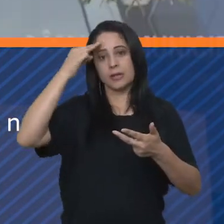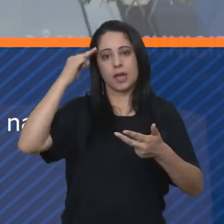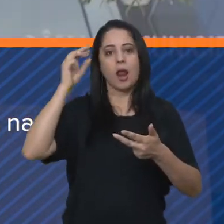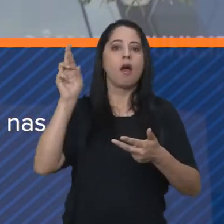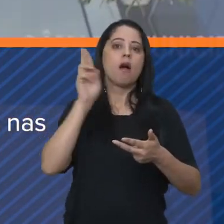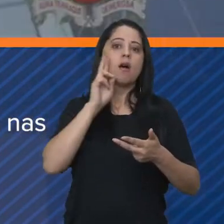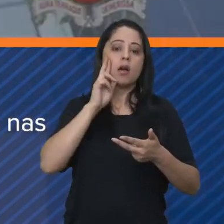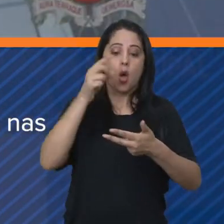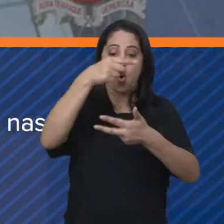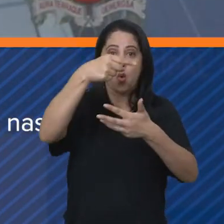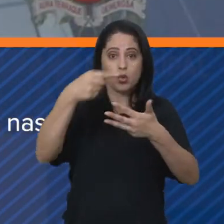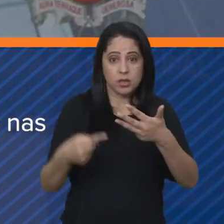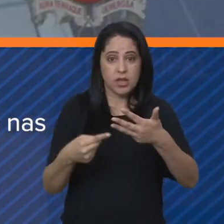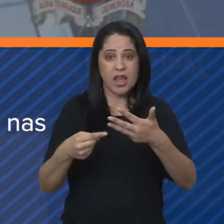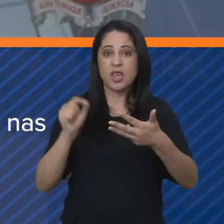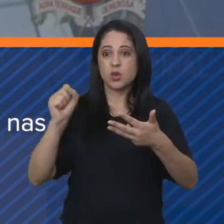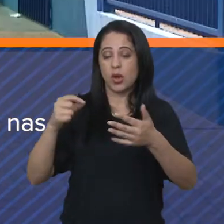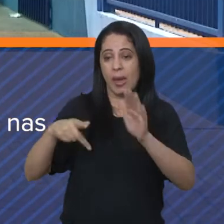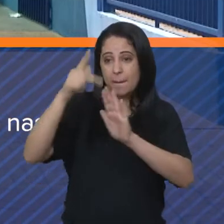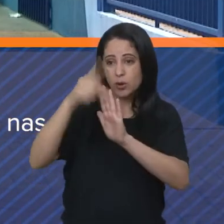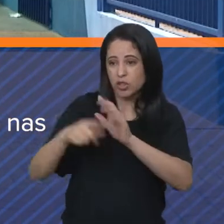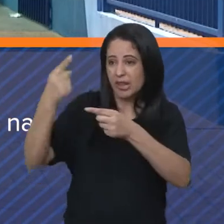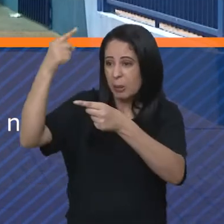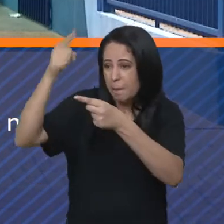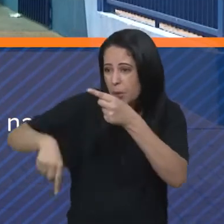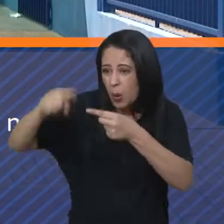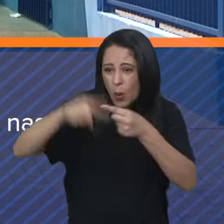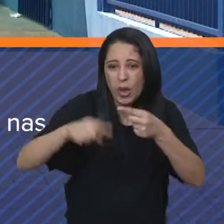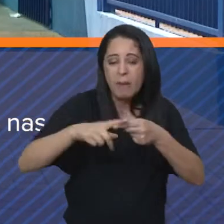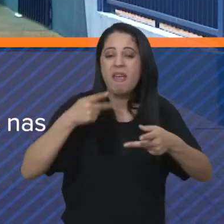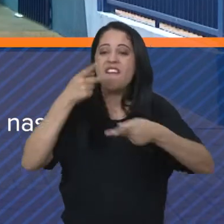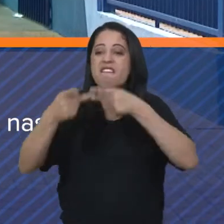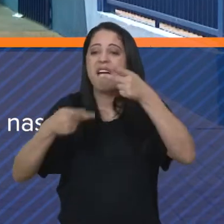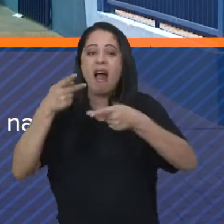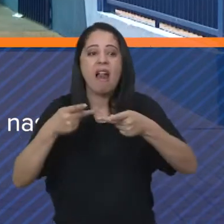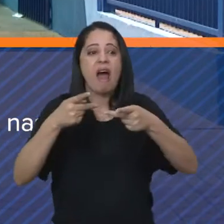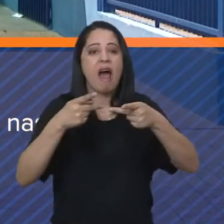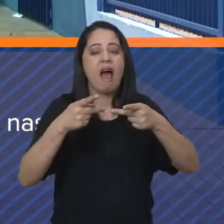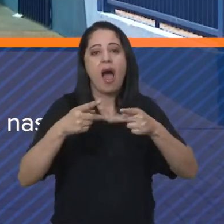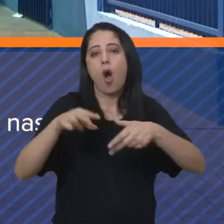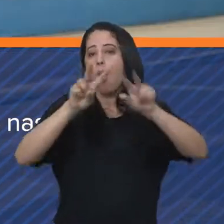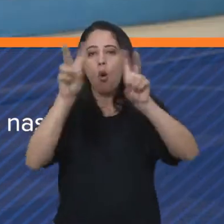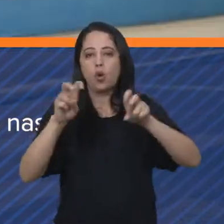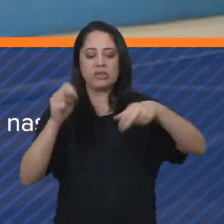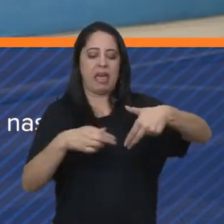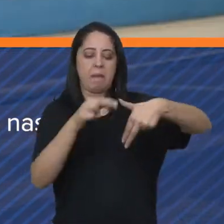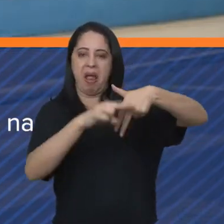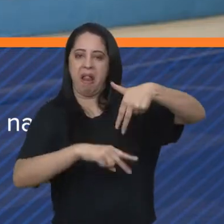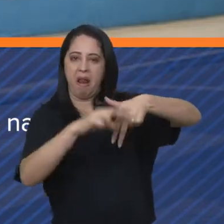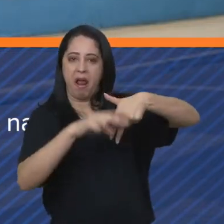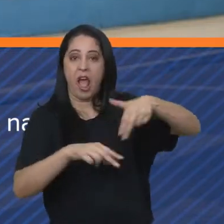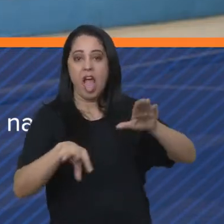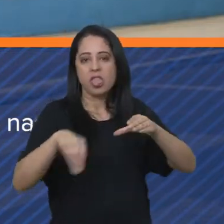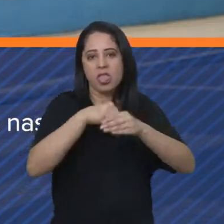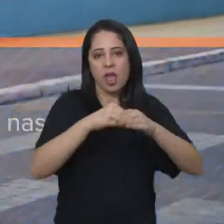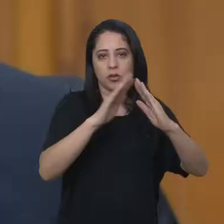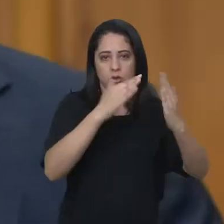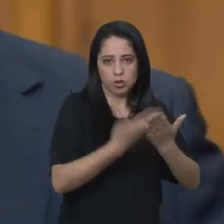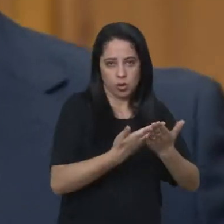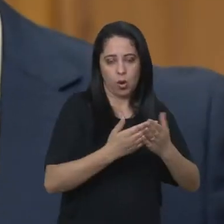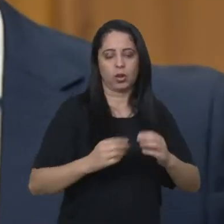Marcelo Garcia e Renato Santiago, que proíbe a discussão sobre ideologia de gênero nas escolas